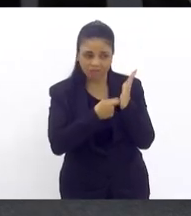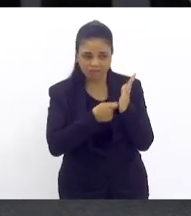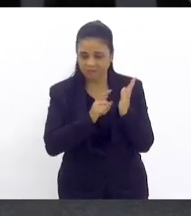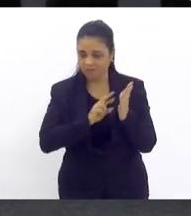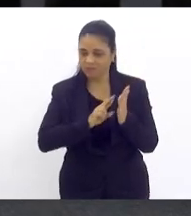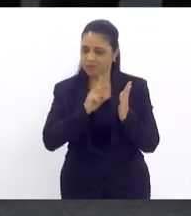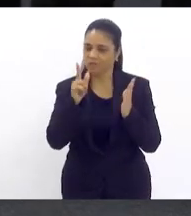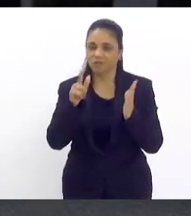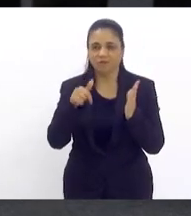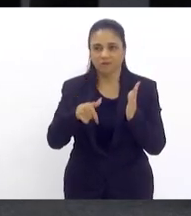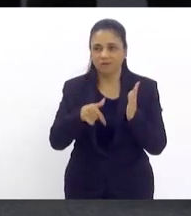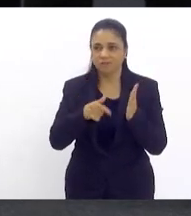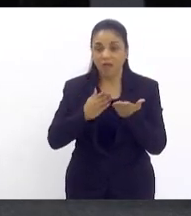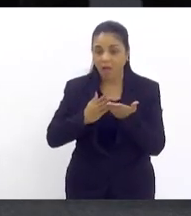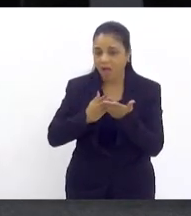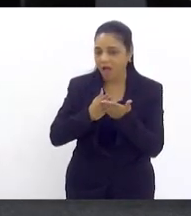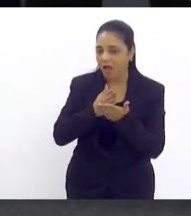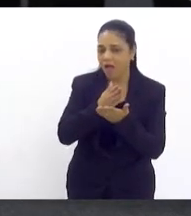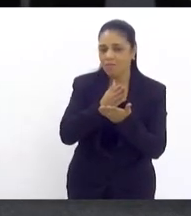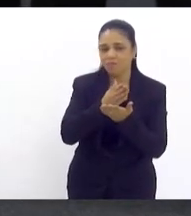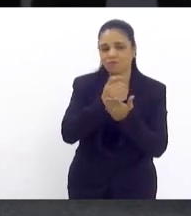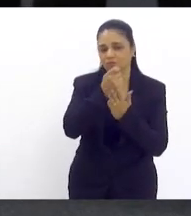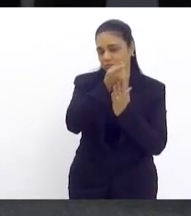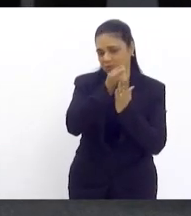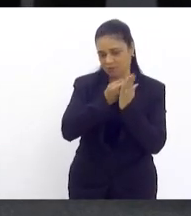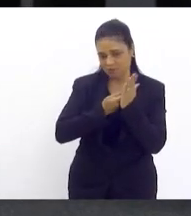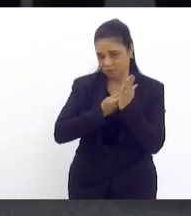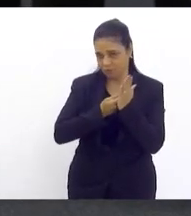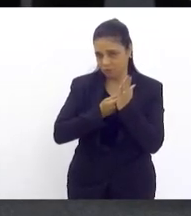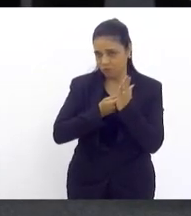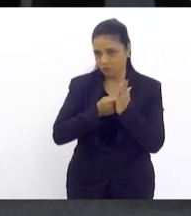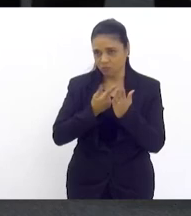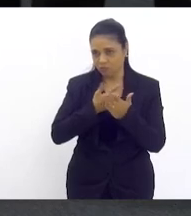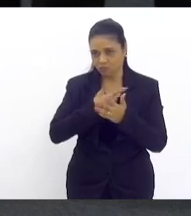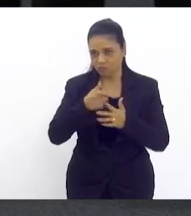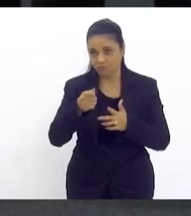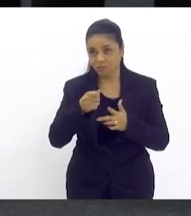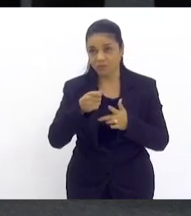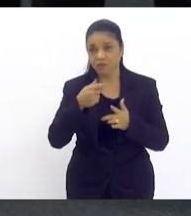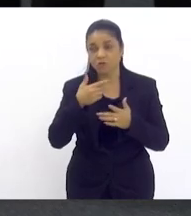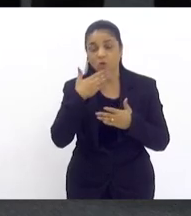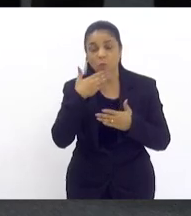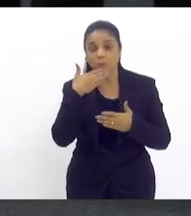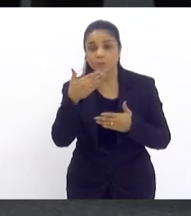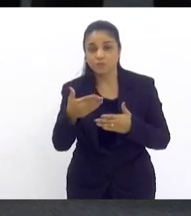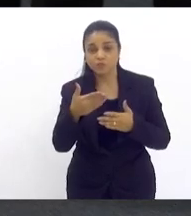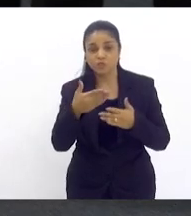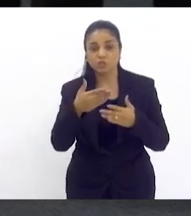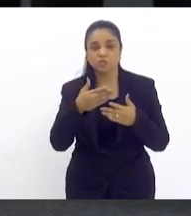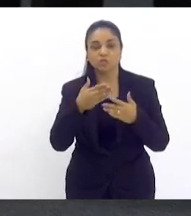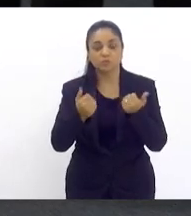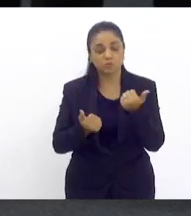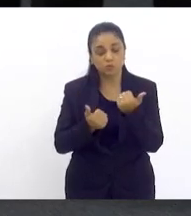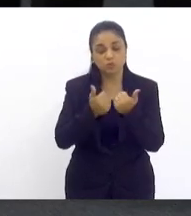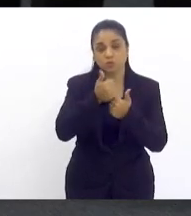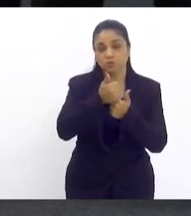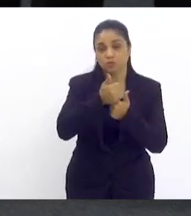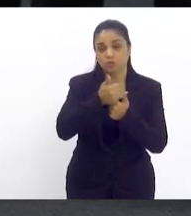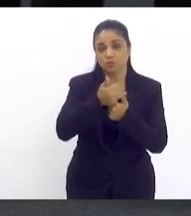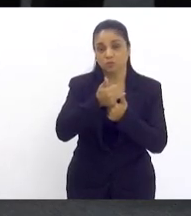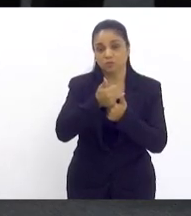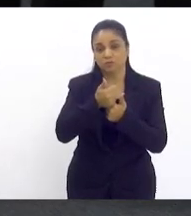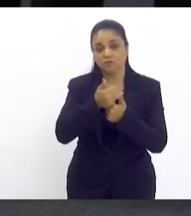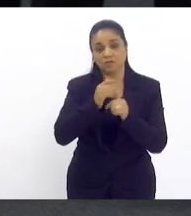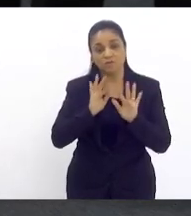apareceu foi aprovado simplesmente não foi designado o relator do vencido e eu pedi de forma eu pedi concluir por substitutivo e pedir forma